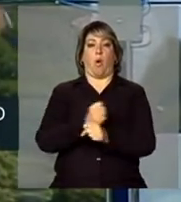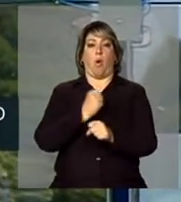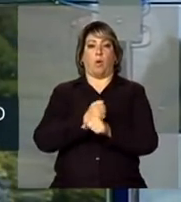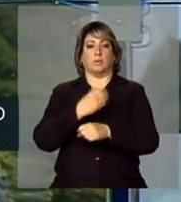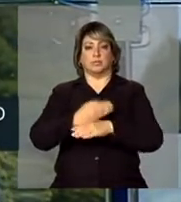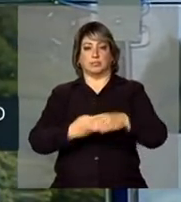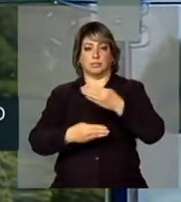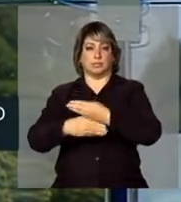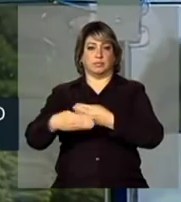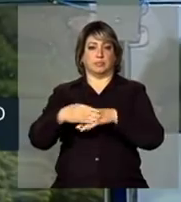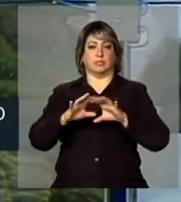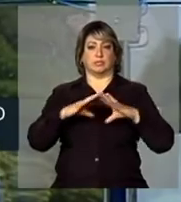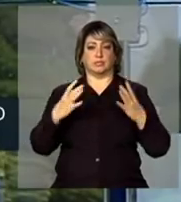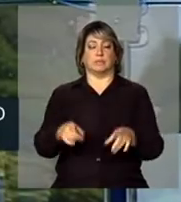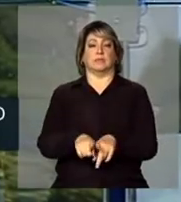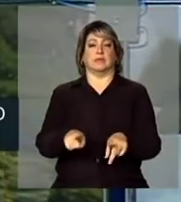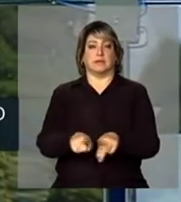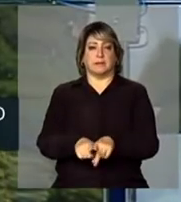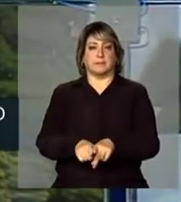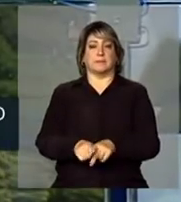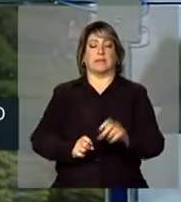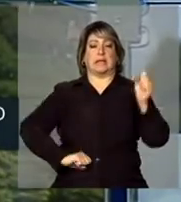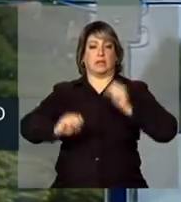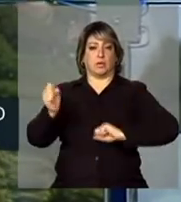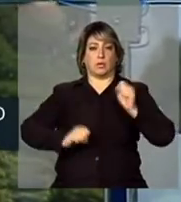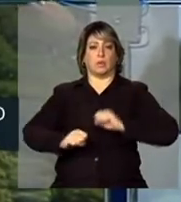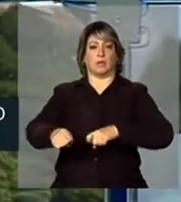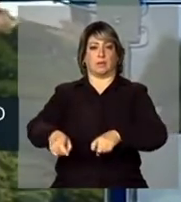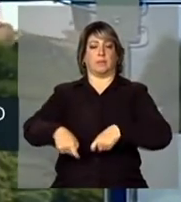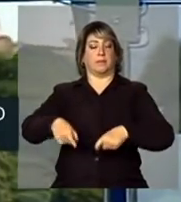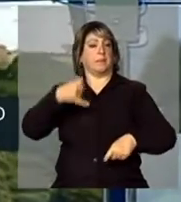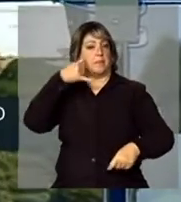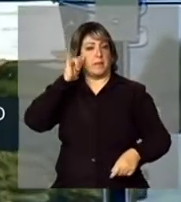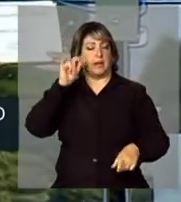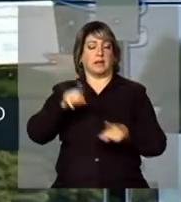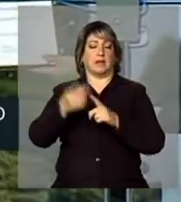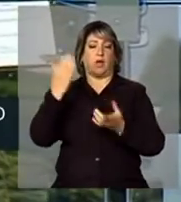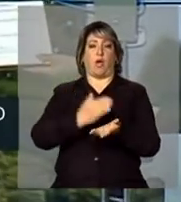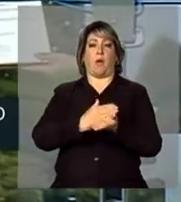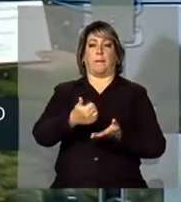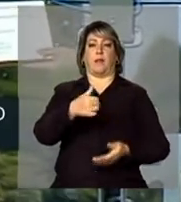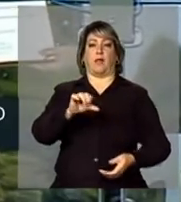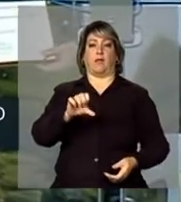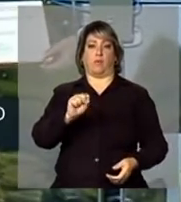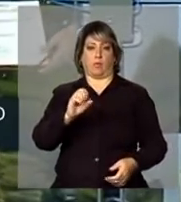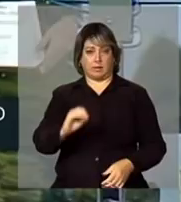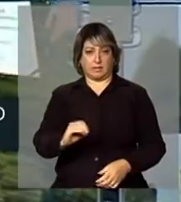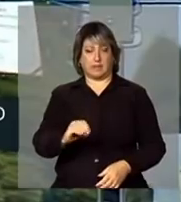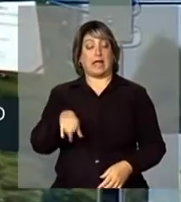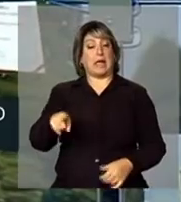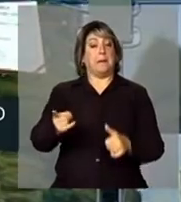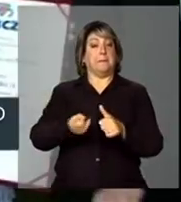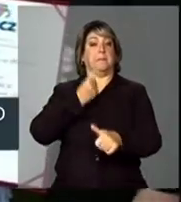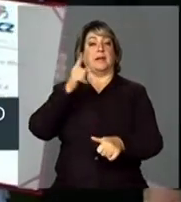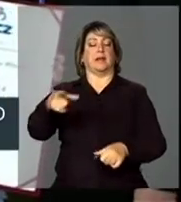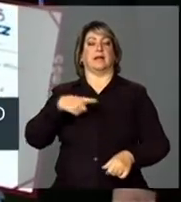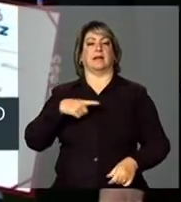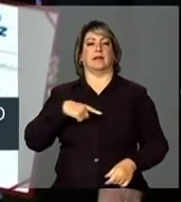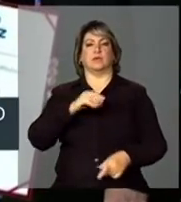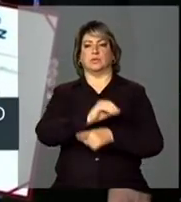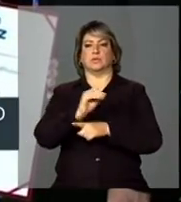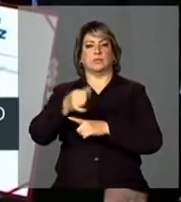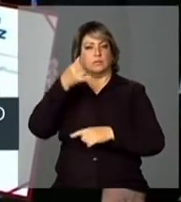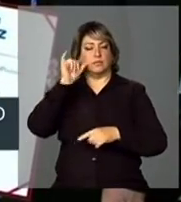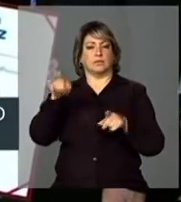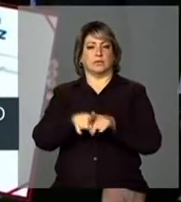civil, indústria e a pecuária, atividade iniciada na década de 80. Foi o primeiro pecuarista a produzir